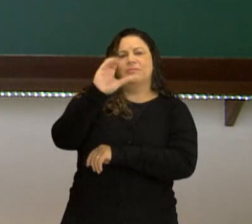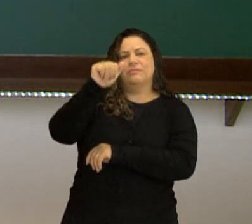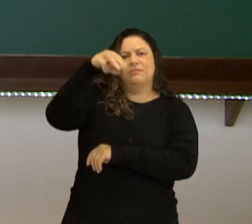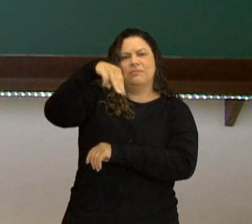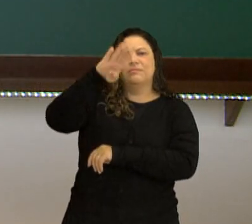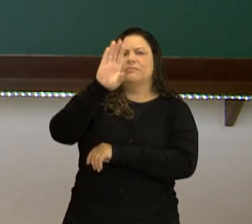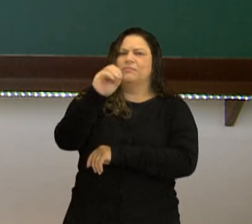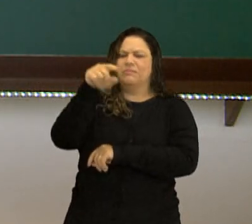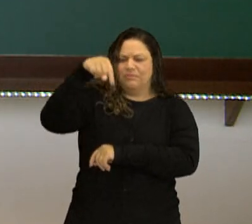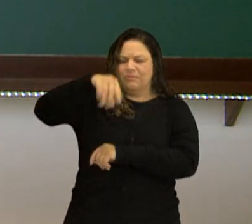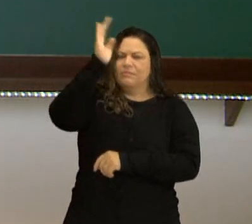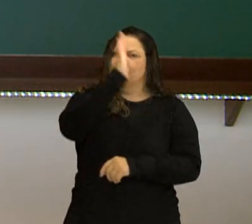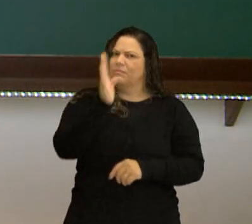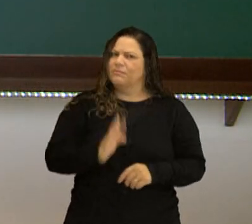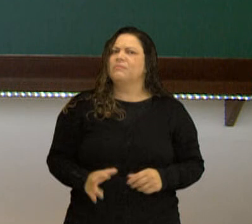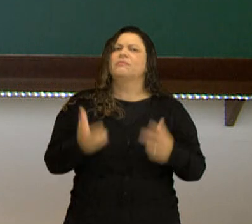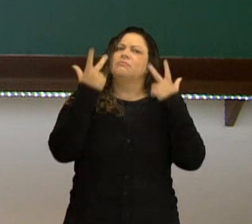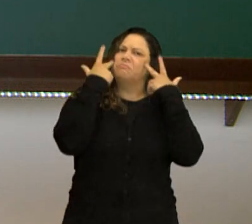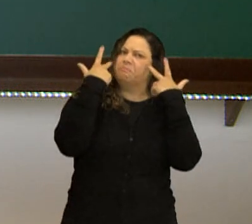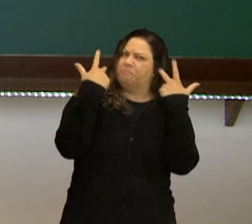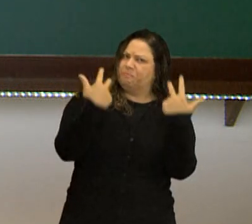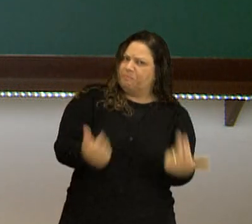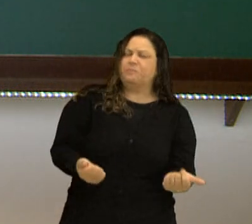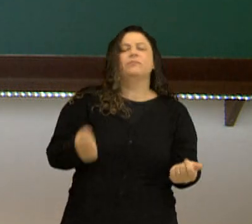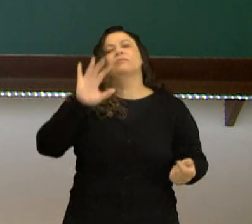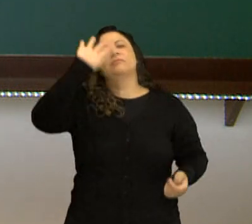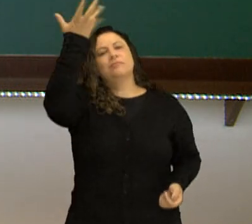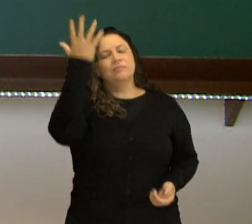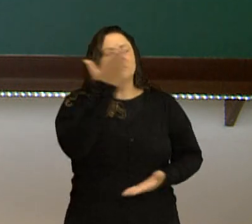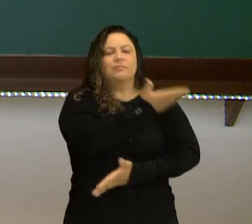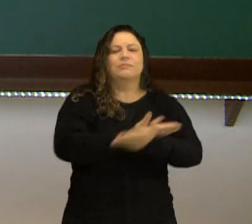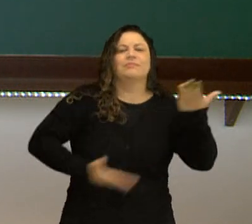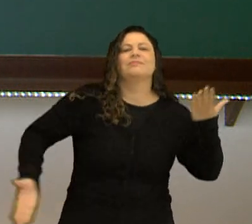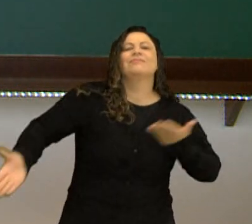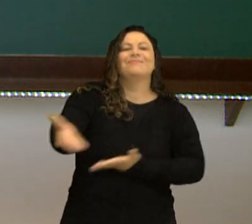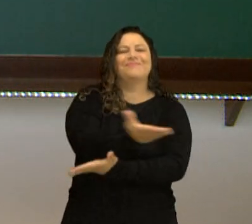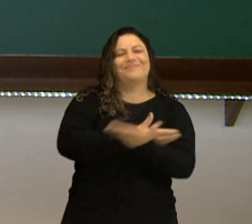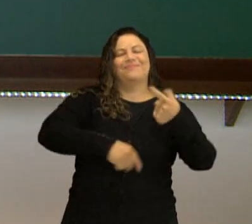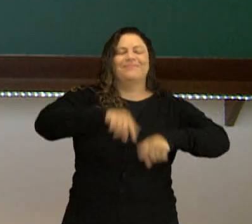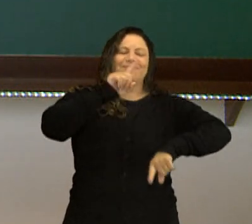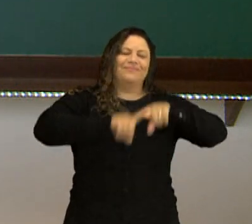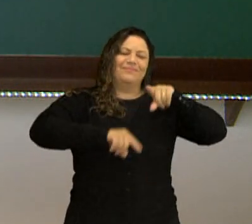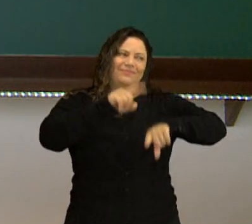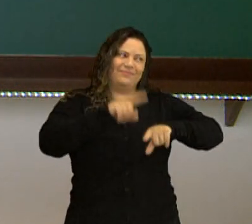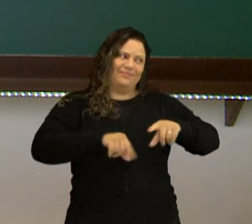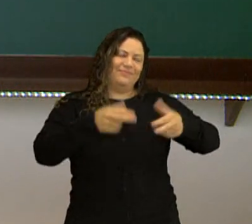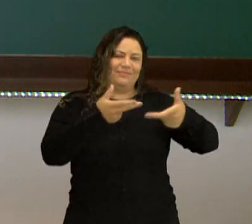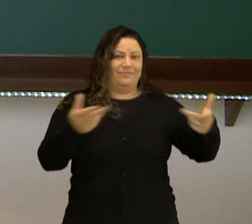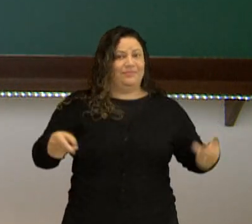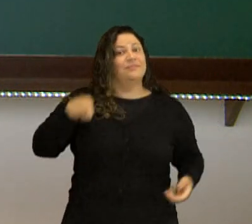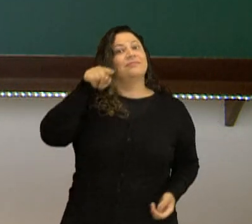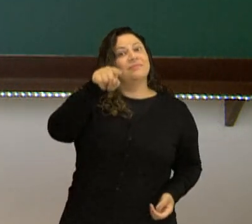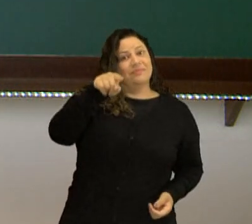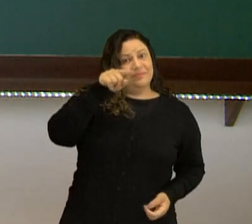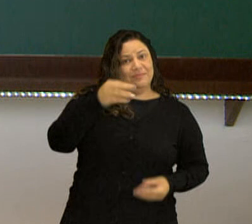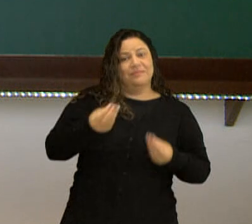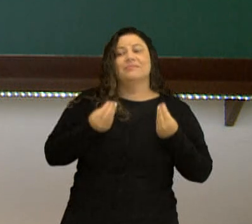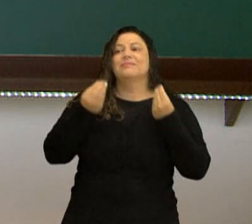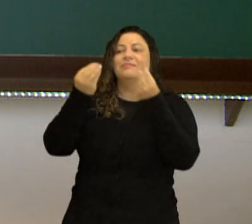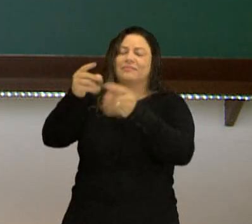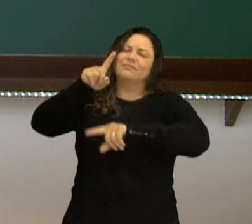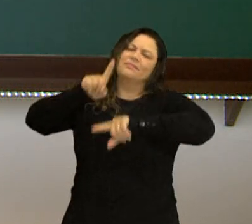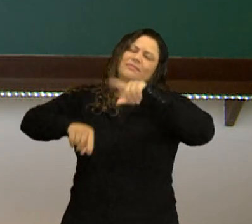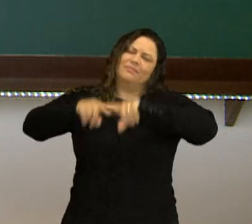no Brasil quando os portugueses chegaram. É aquela troca de produtos, né? Então você oferece um produto, você